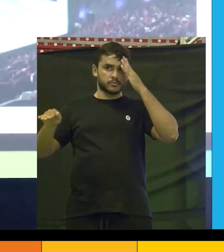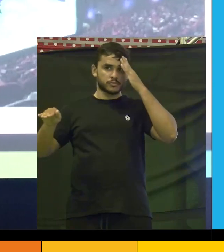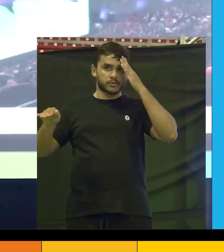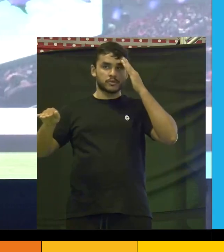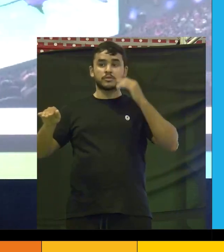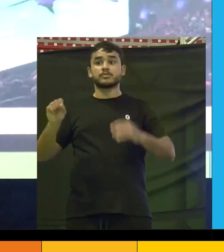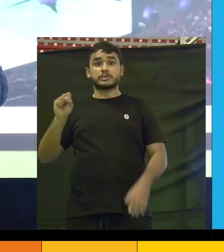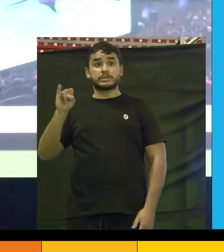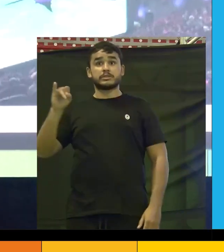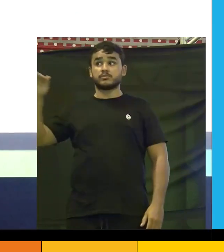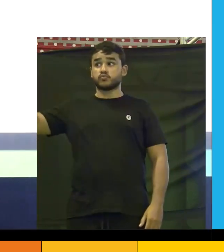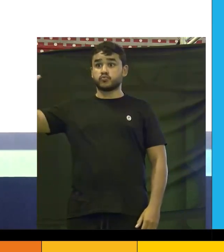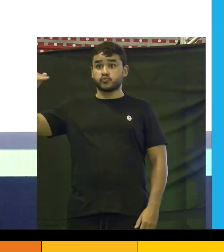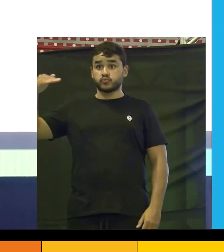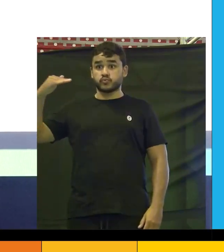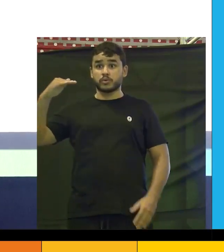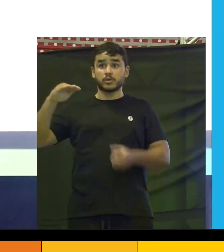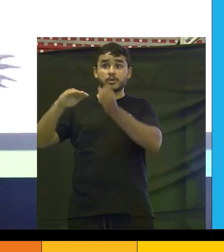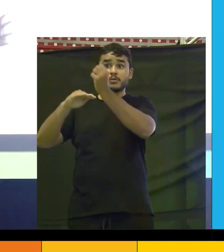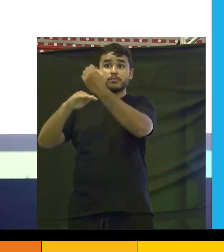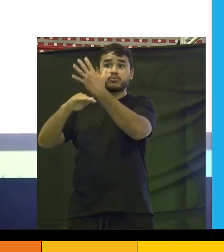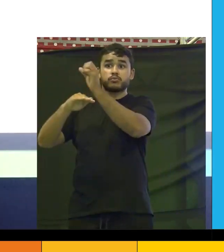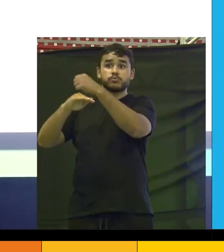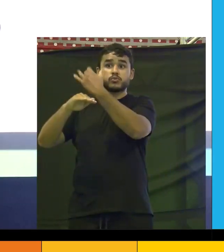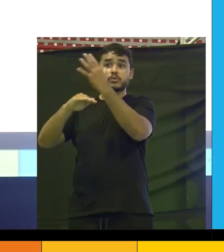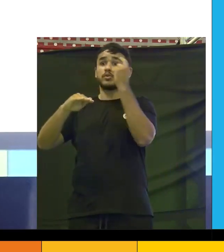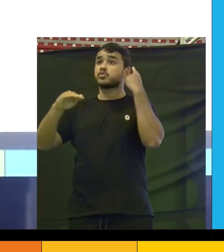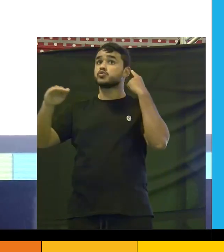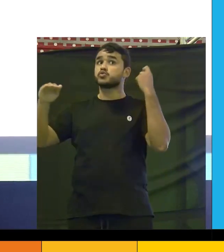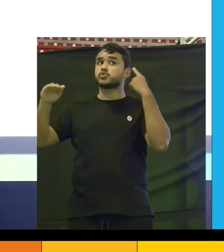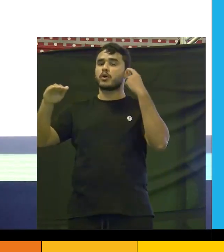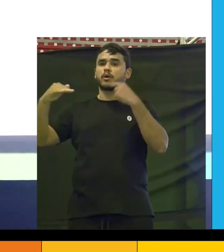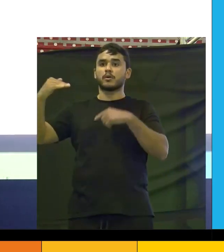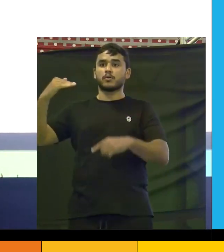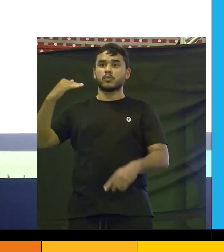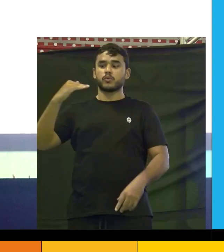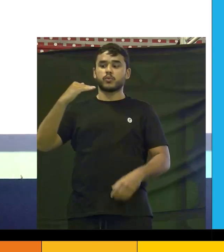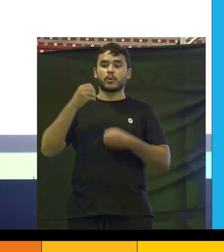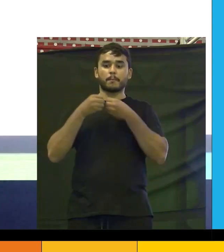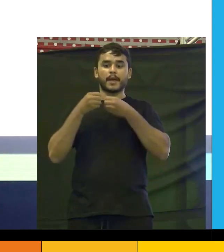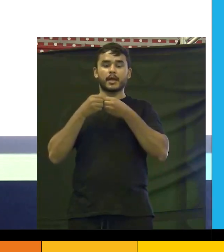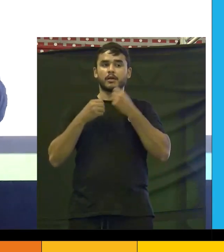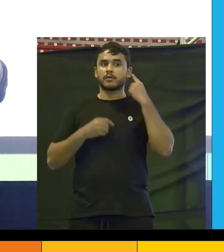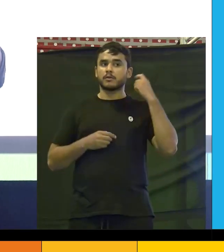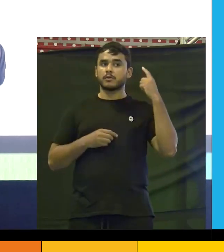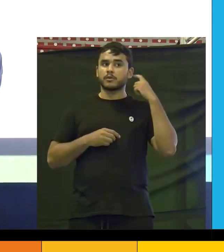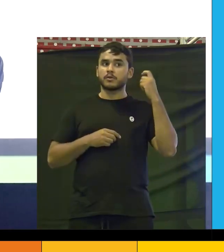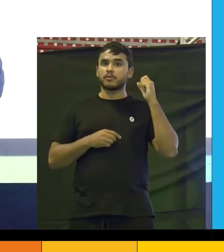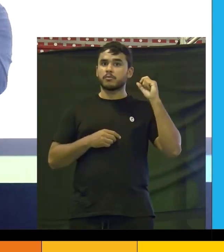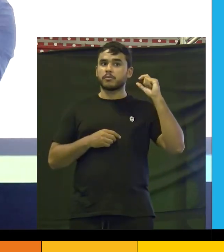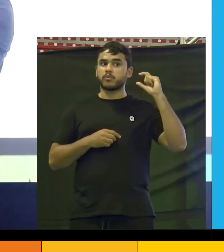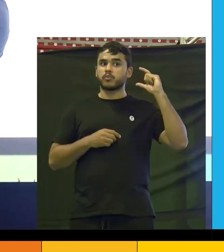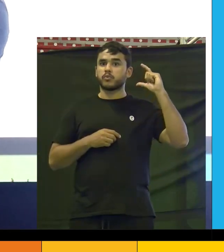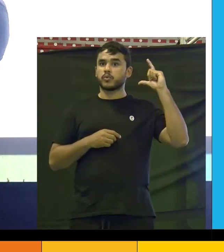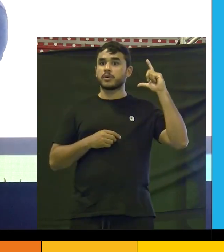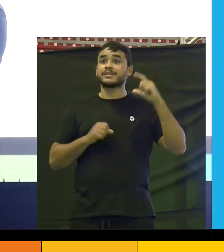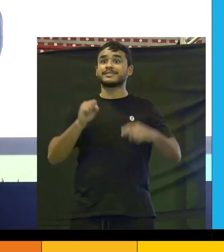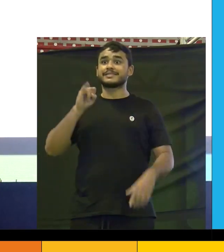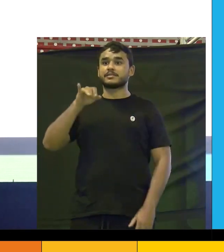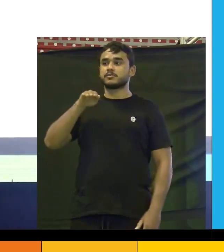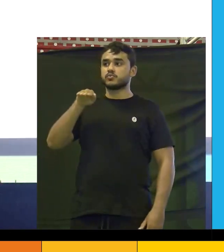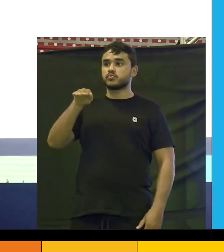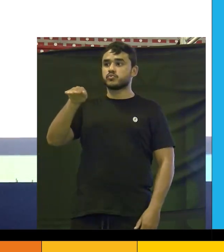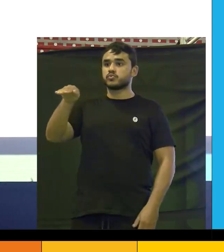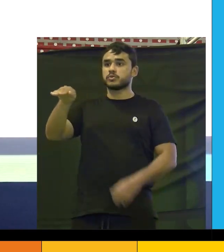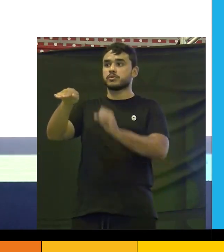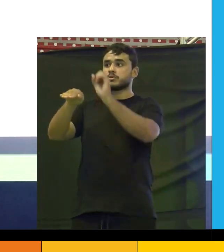isso? Pois vamos lá para a primeira questão. A questão é a 15ª no material de vocês. Tem como você sair?